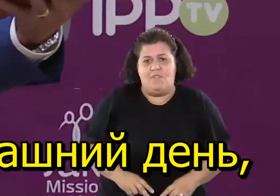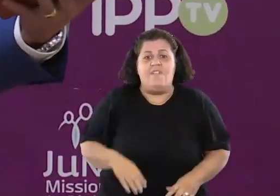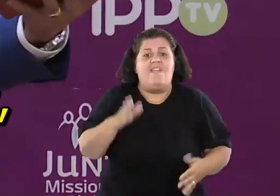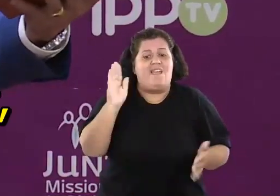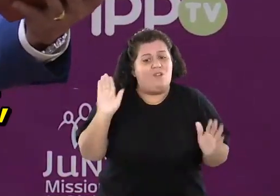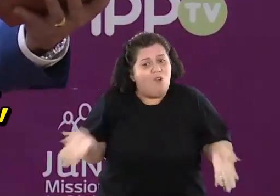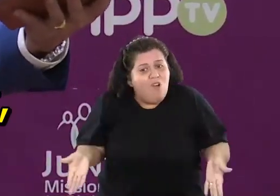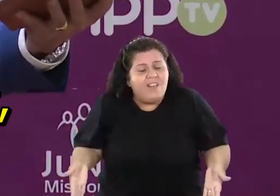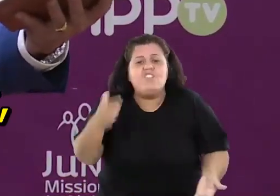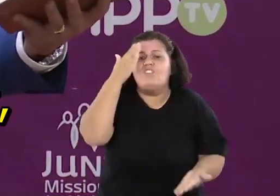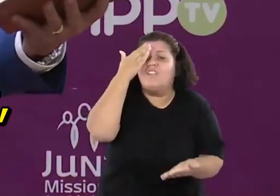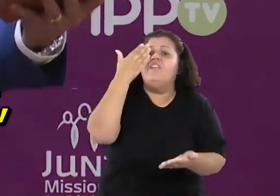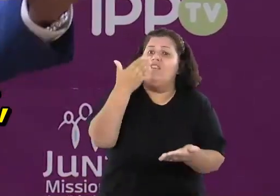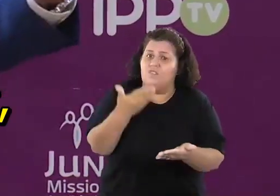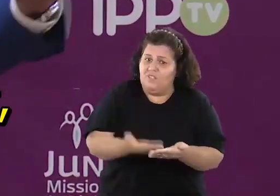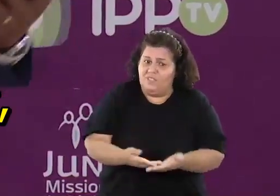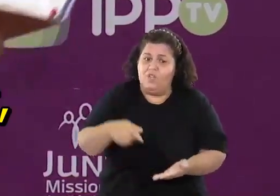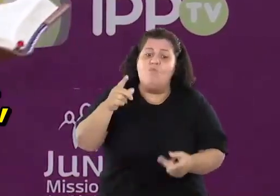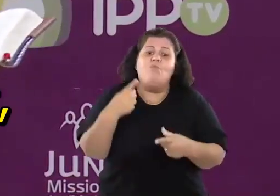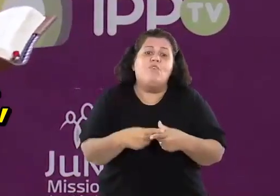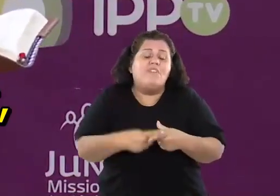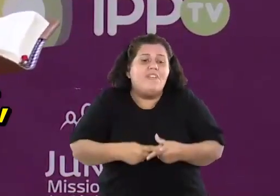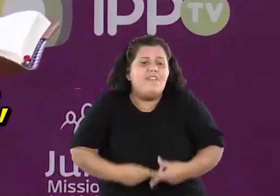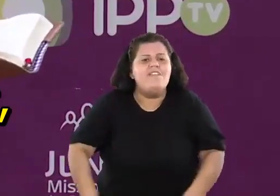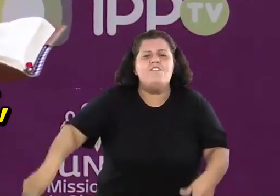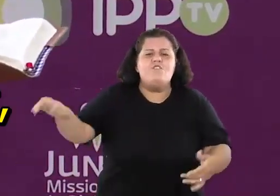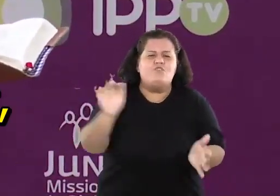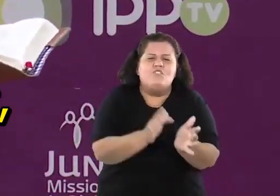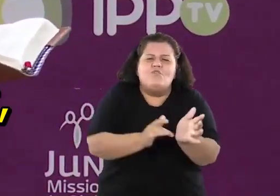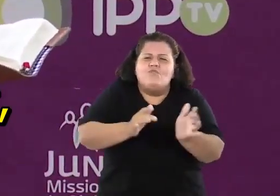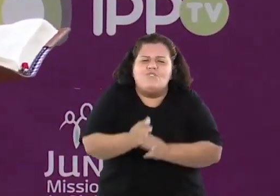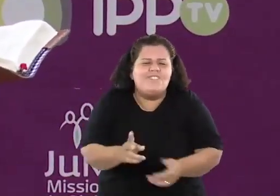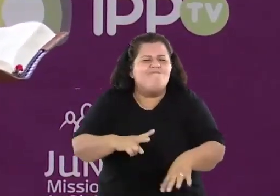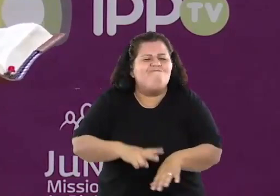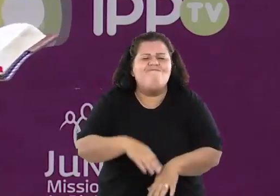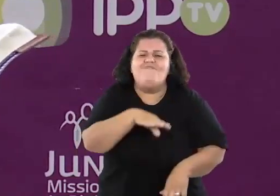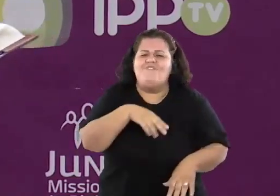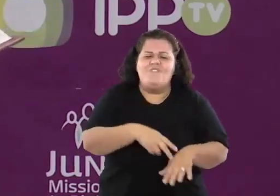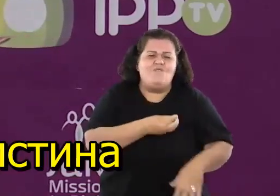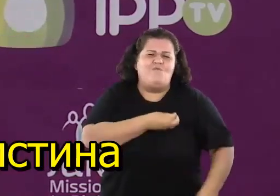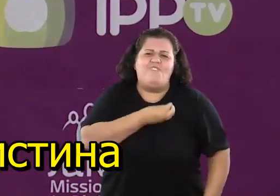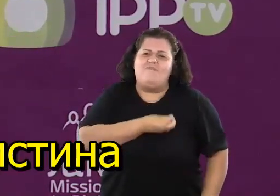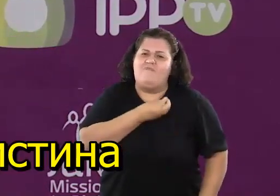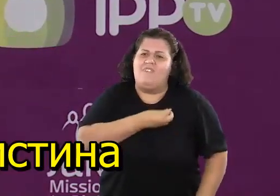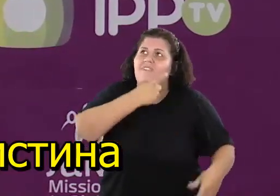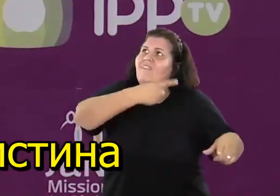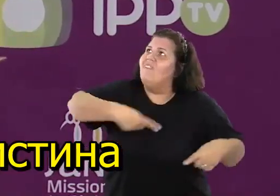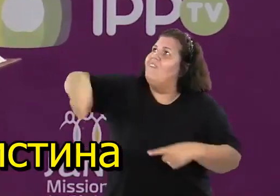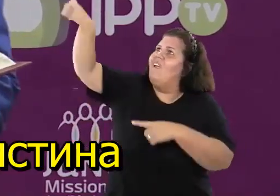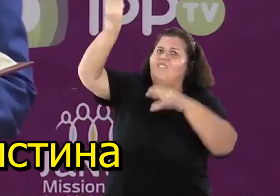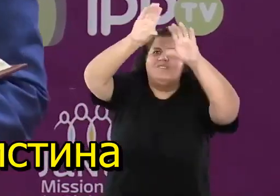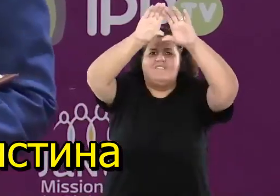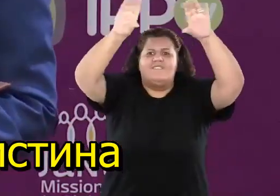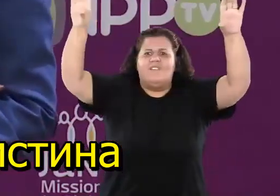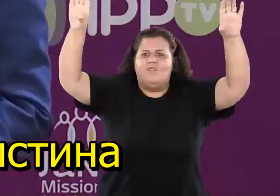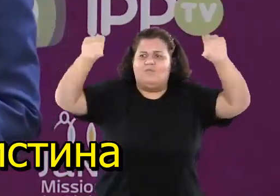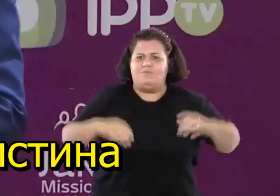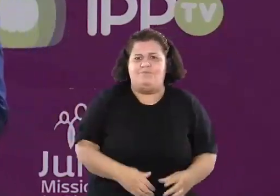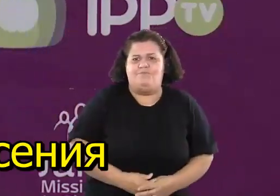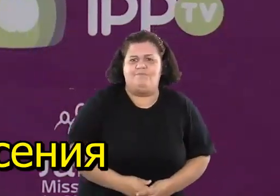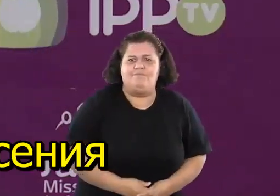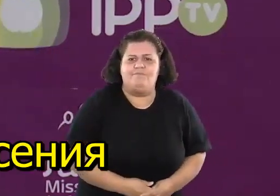amanhã, porque Jesus vive, nós também viveremos. Meus amados irmãos, a primeira